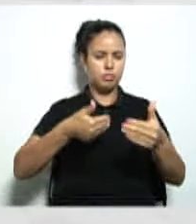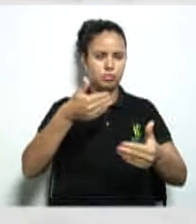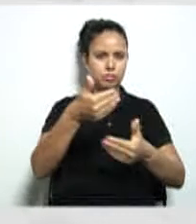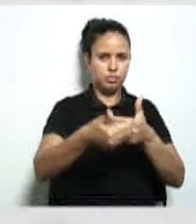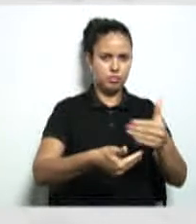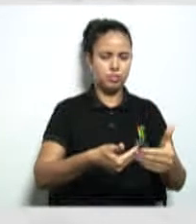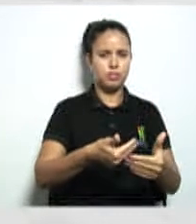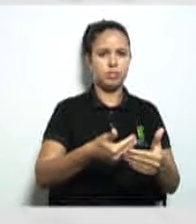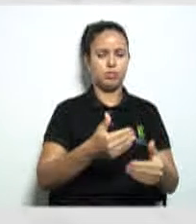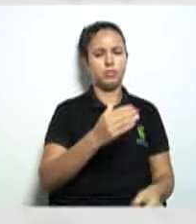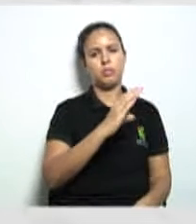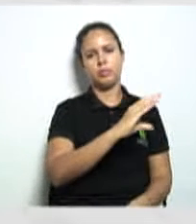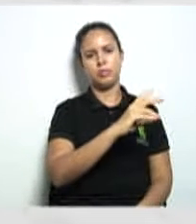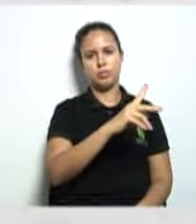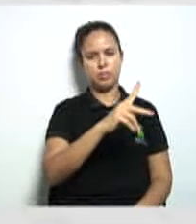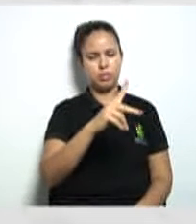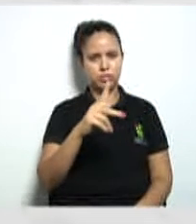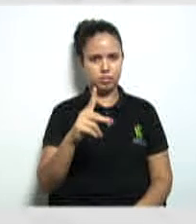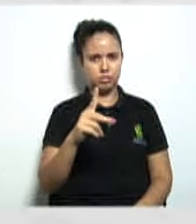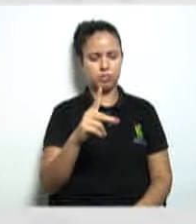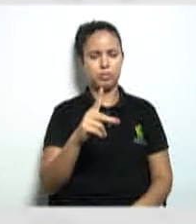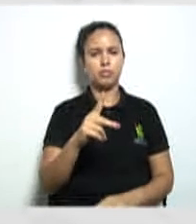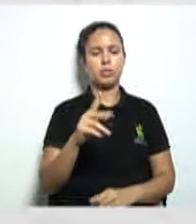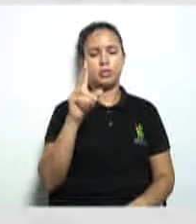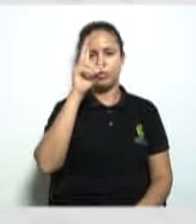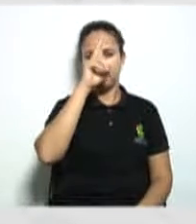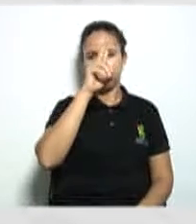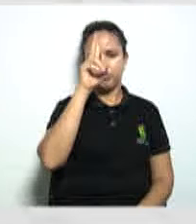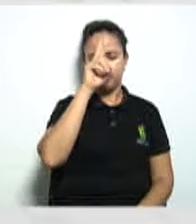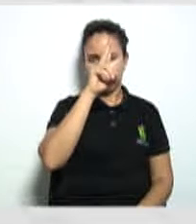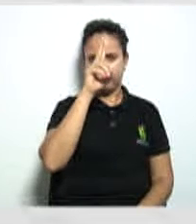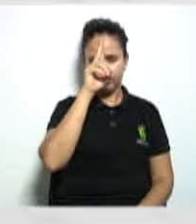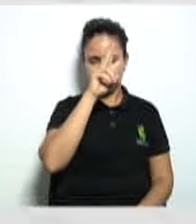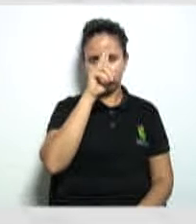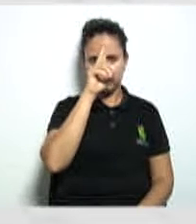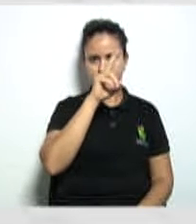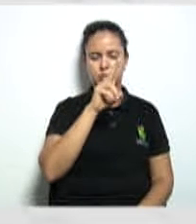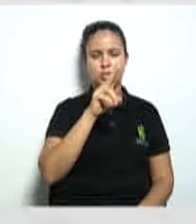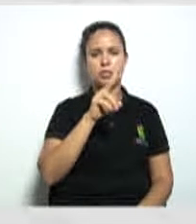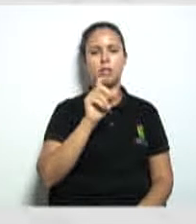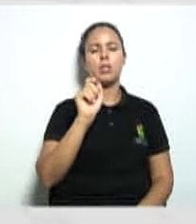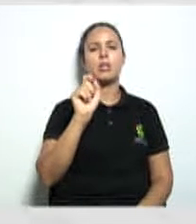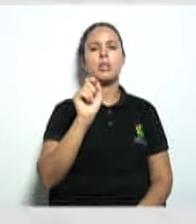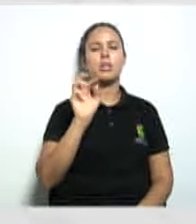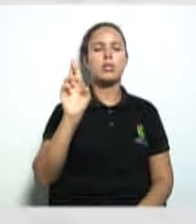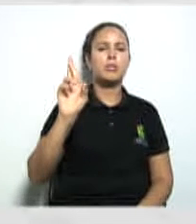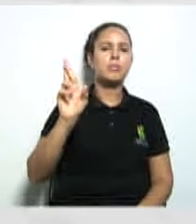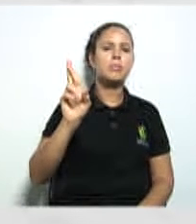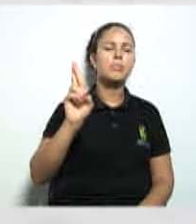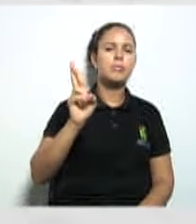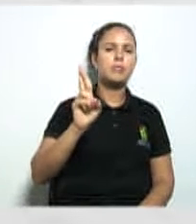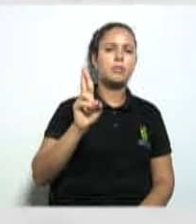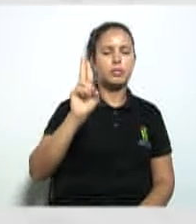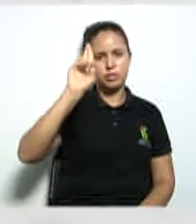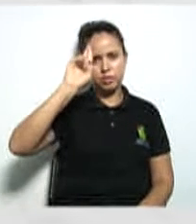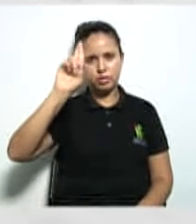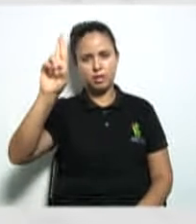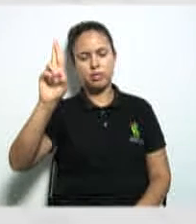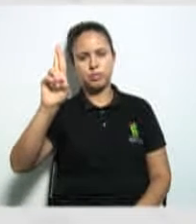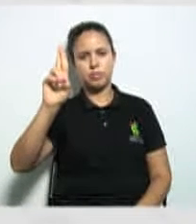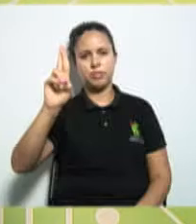suas cooperativas. Lembrando que quem são os donos da cooperativa são os